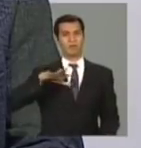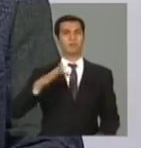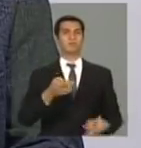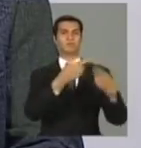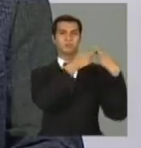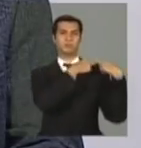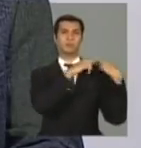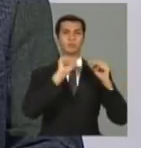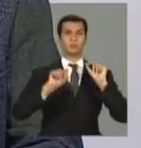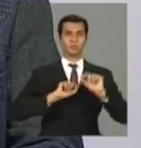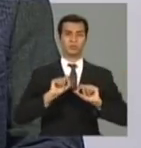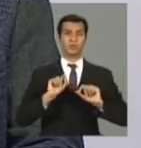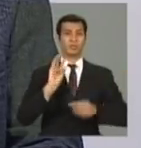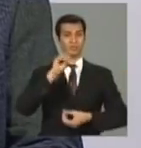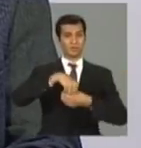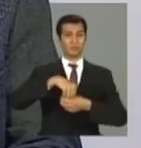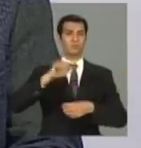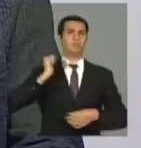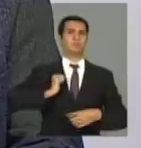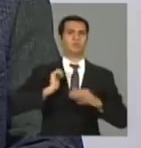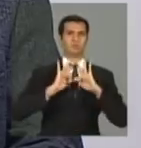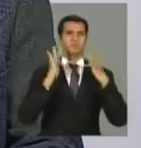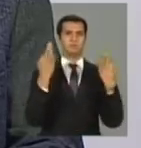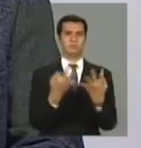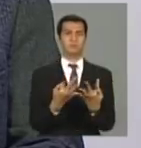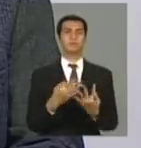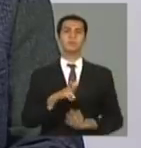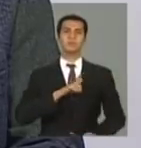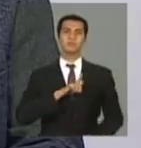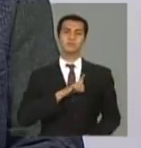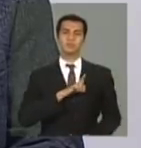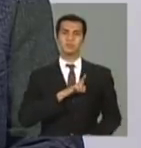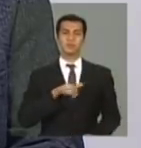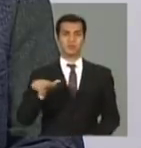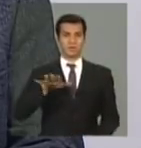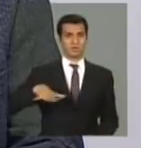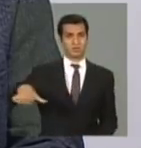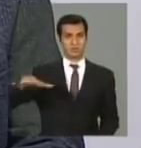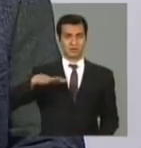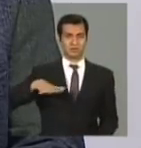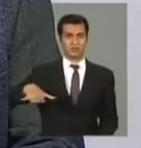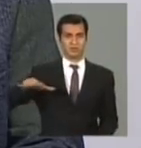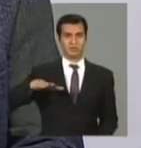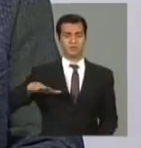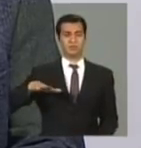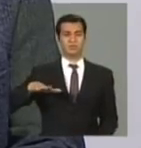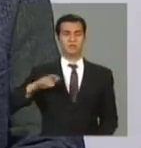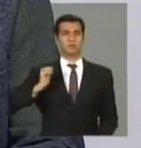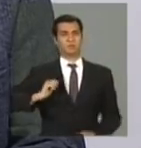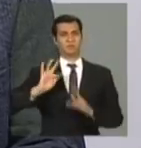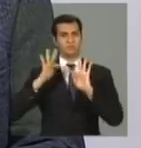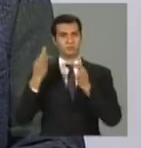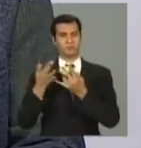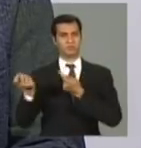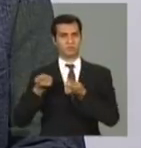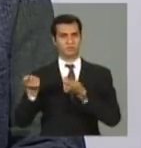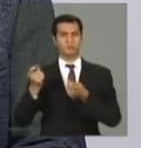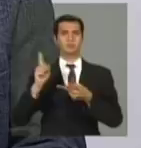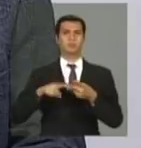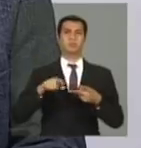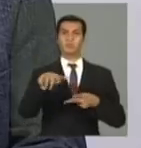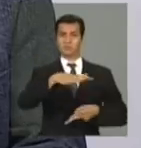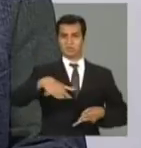Bolsa, está diretamente ali envolvido, as áreas da gestão do Bolsa Família, né,